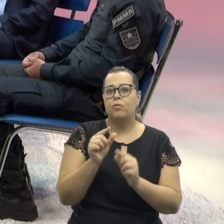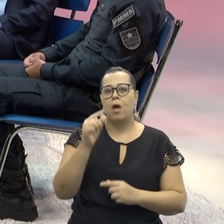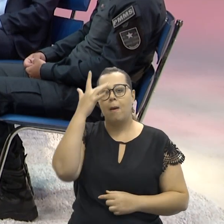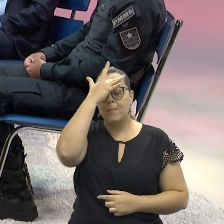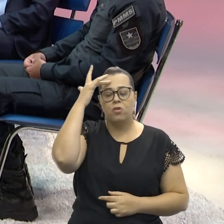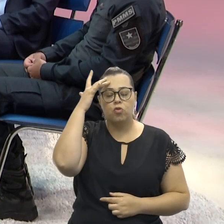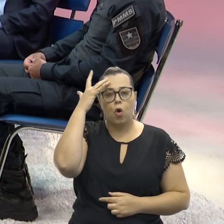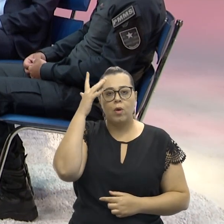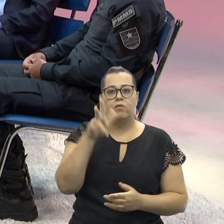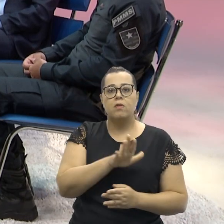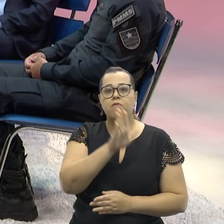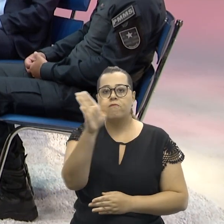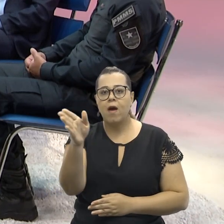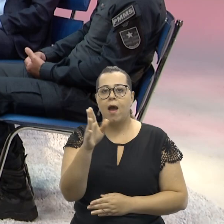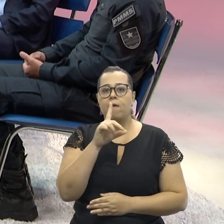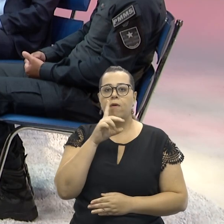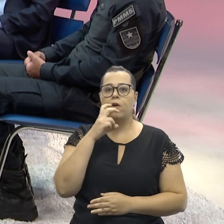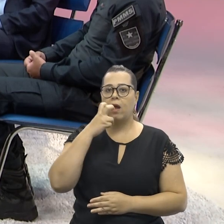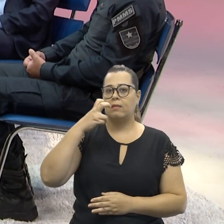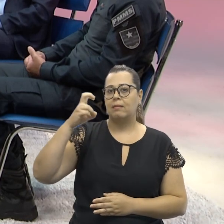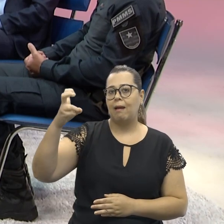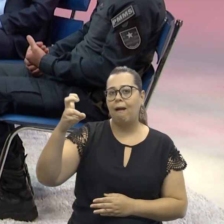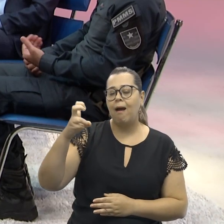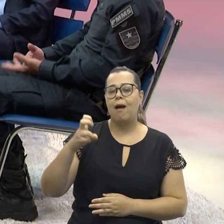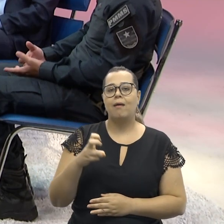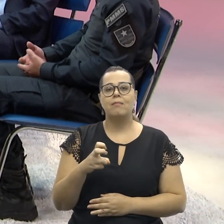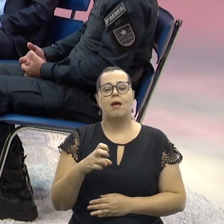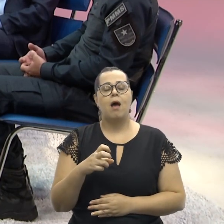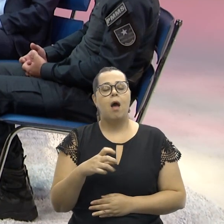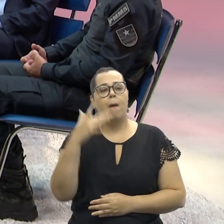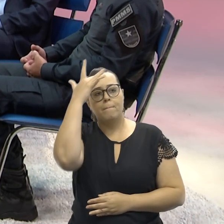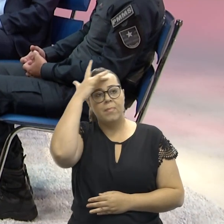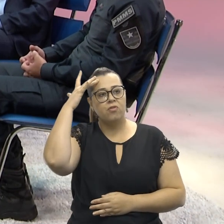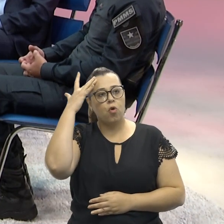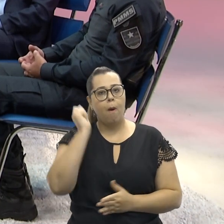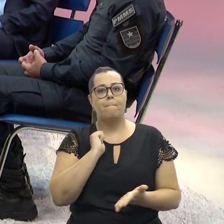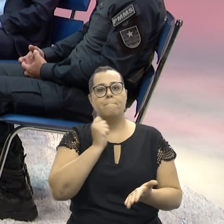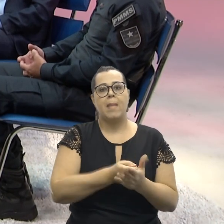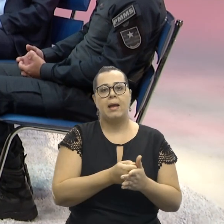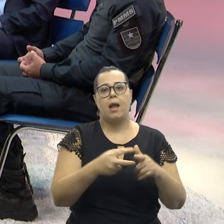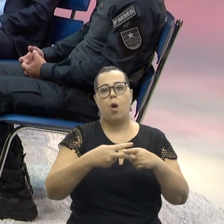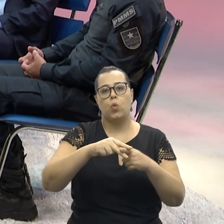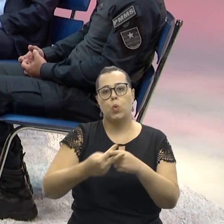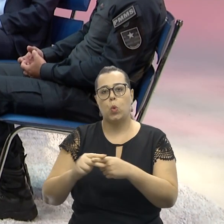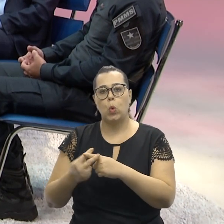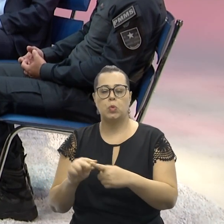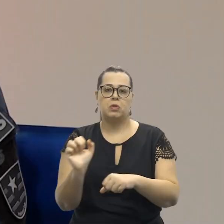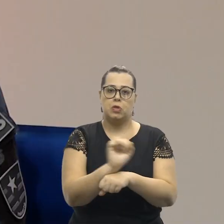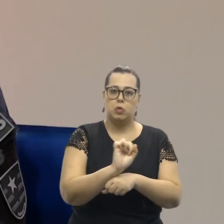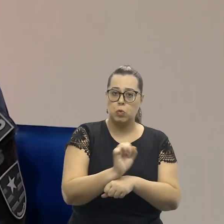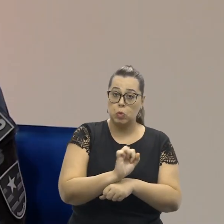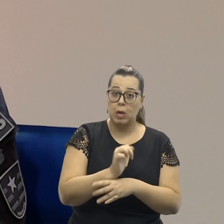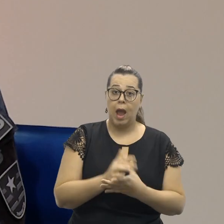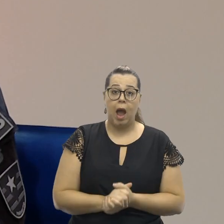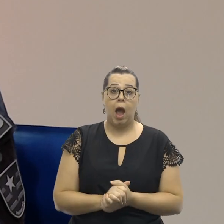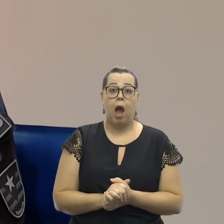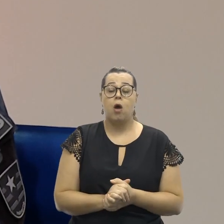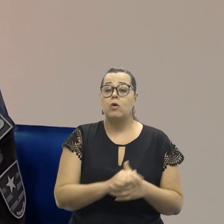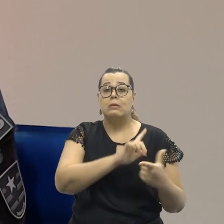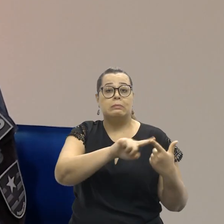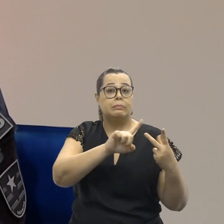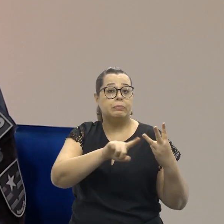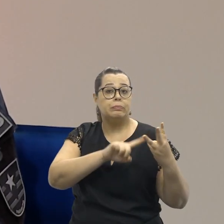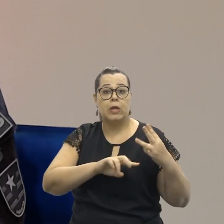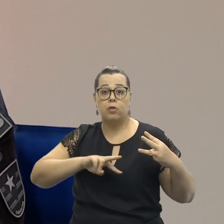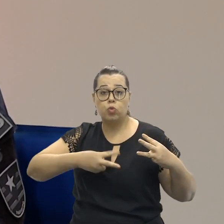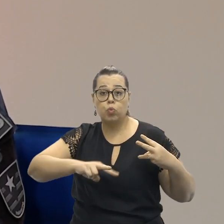sendo hospitalizadas, a gente vai ter menos pessoas precisando pagar reparos em veículos, Porque o veículo, embora a gente atente